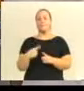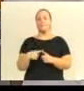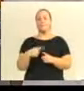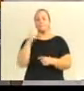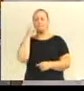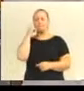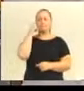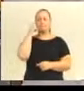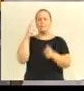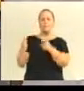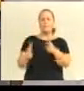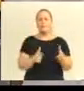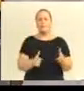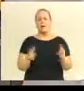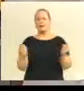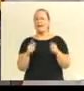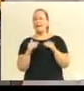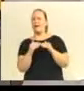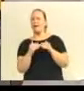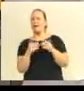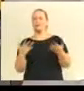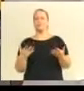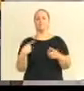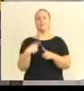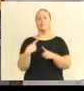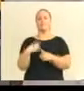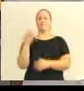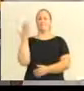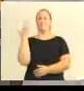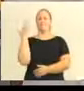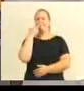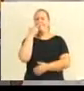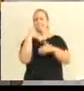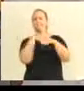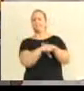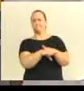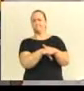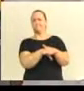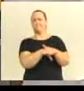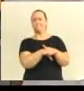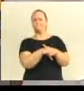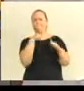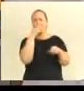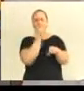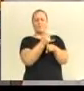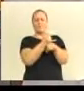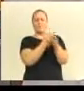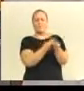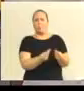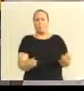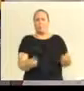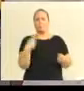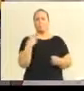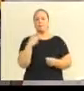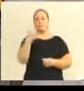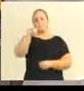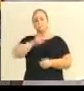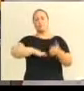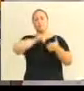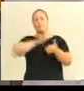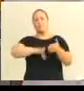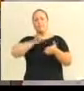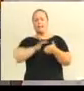repassada pela fm de porém era usada estava no depósito teve que ser totalmente reformada soldado pintada instalada e tudo isso foi